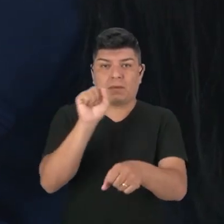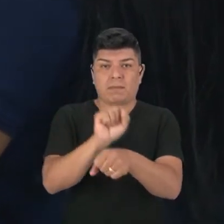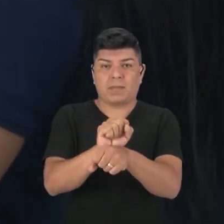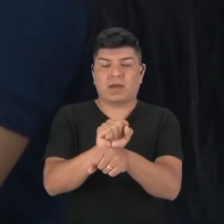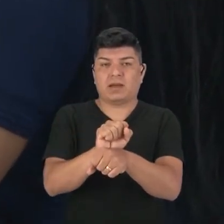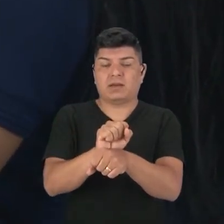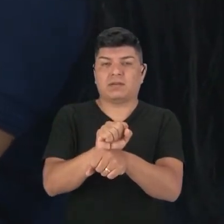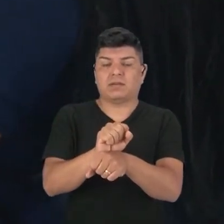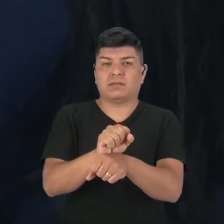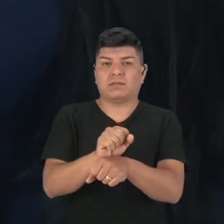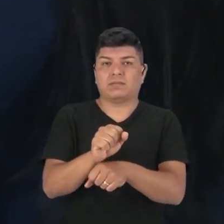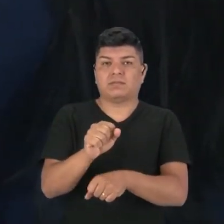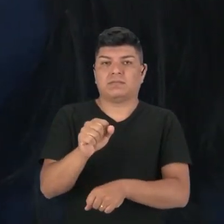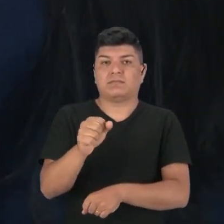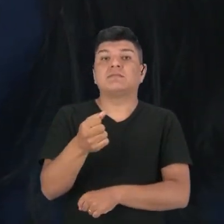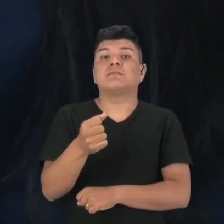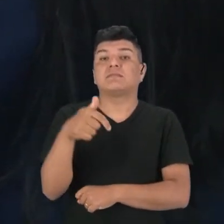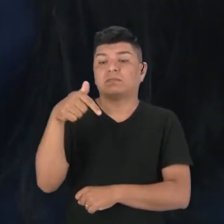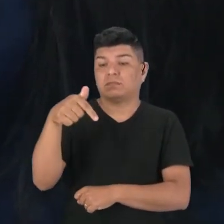ó.